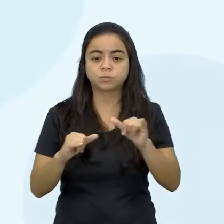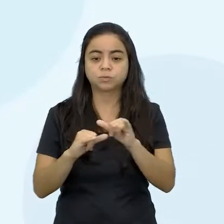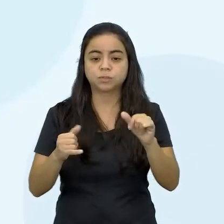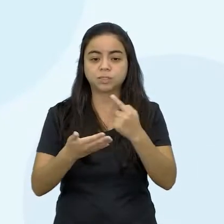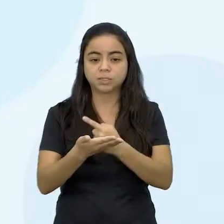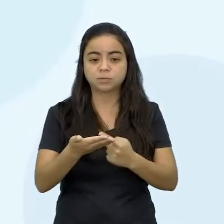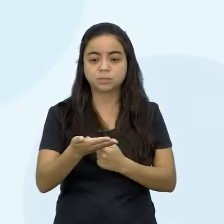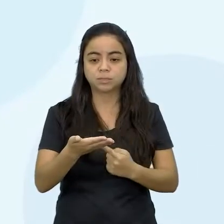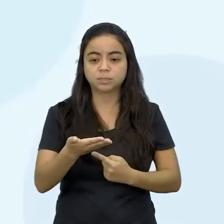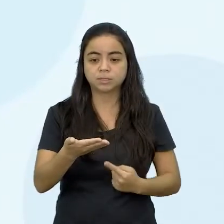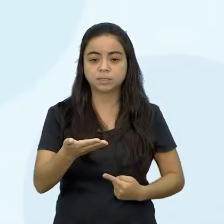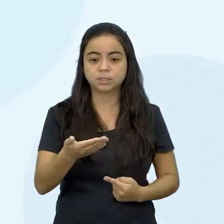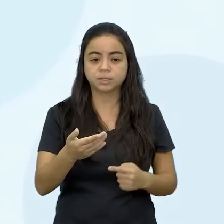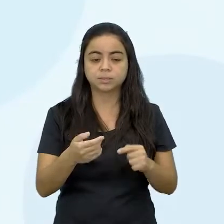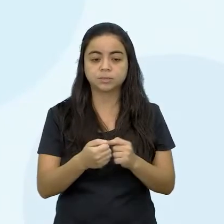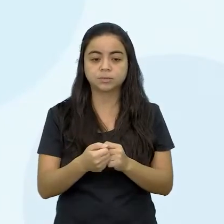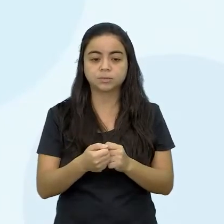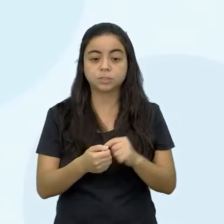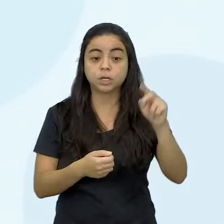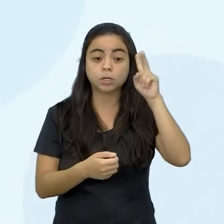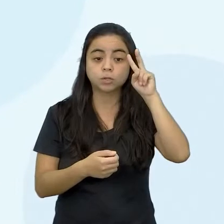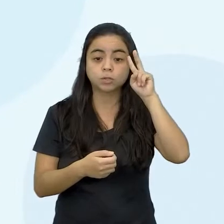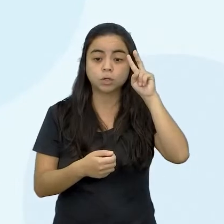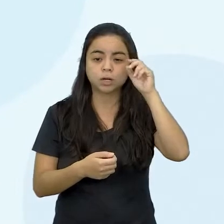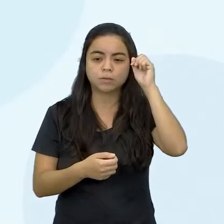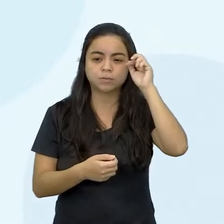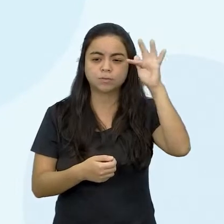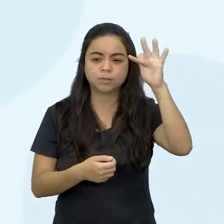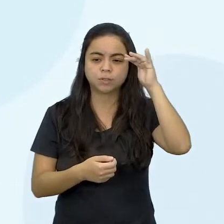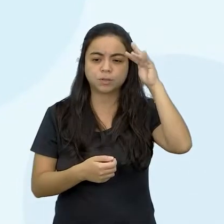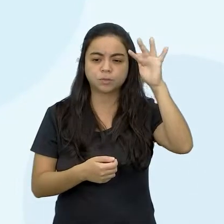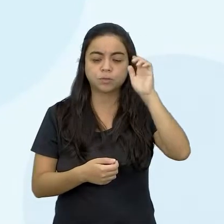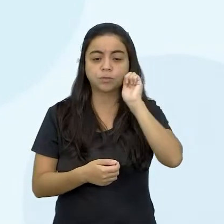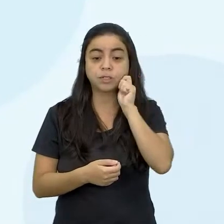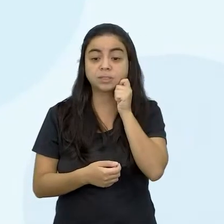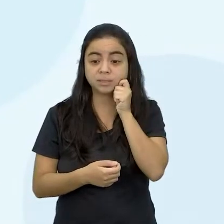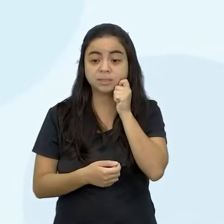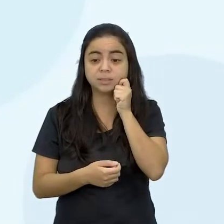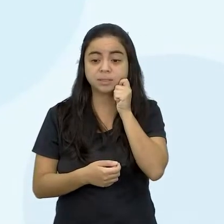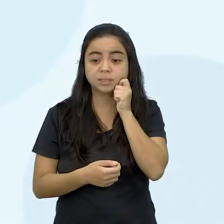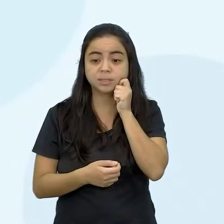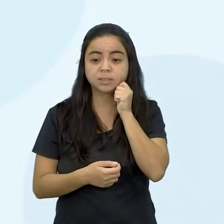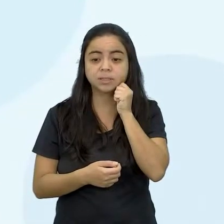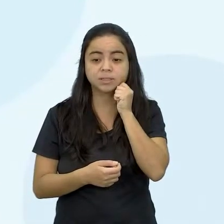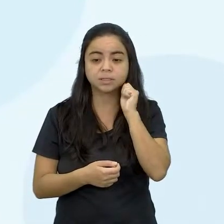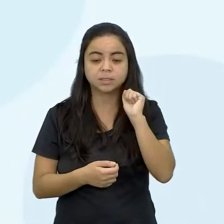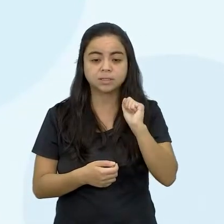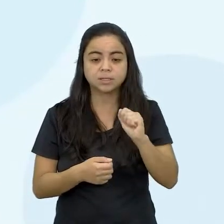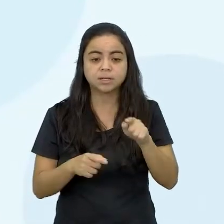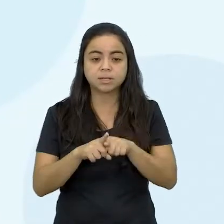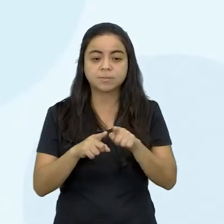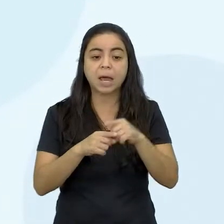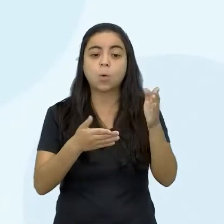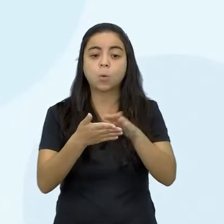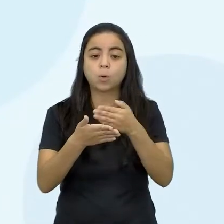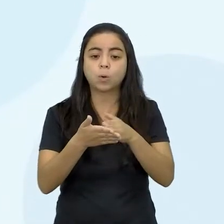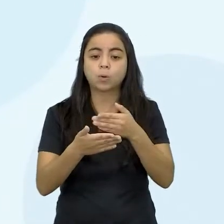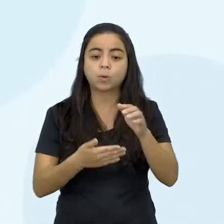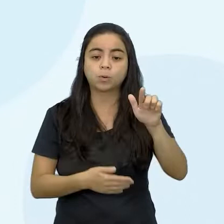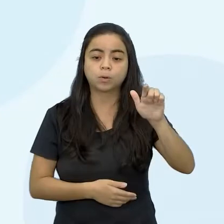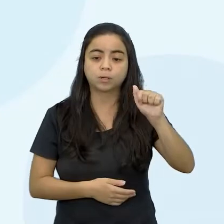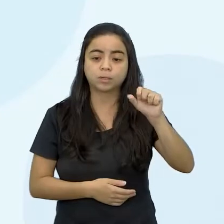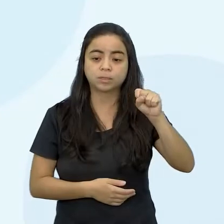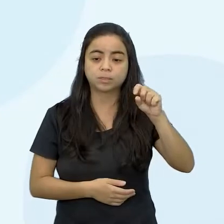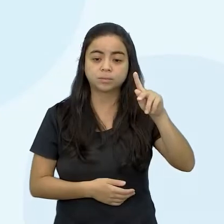nos cadernos É também um artigo científico cadernos de história e filosofia da ciência e por último tem um livro que é do Alberto Gaspar